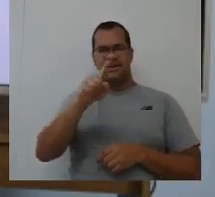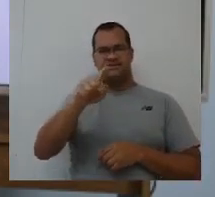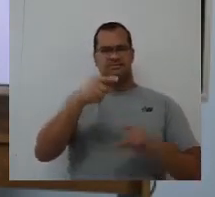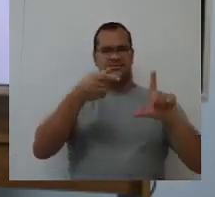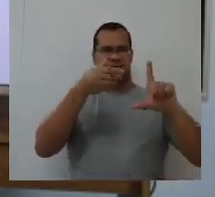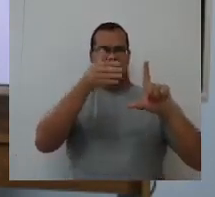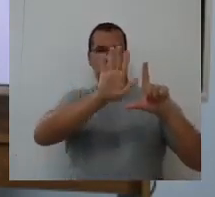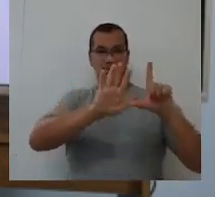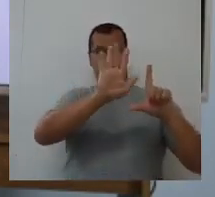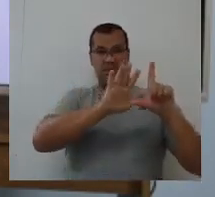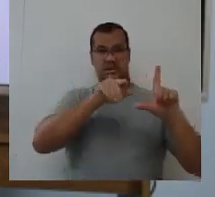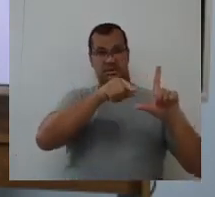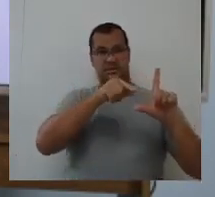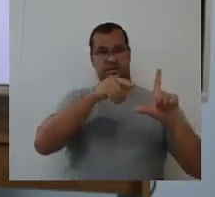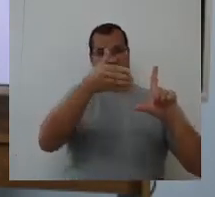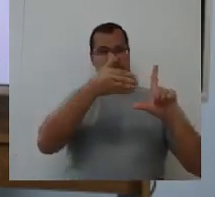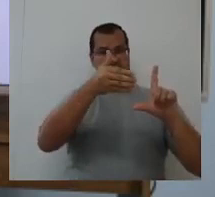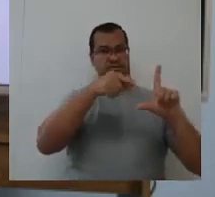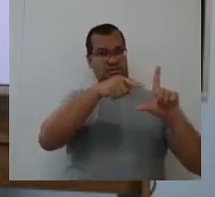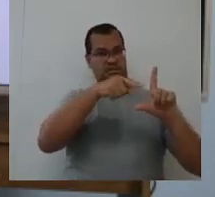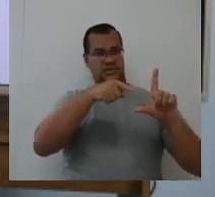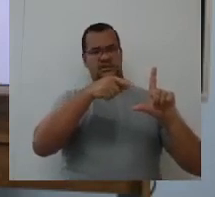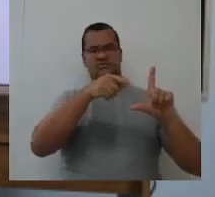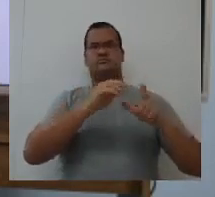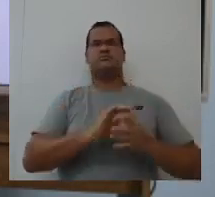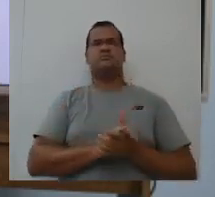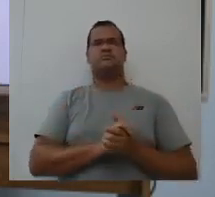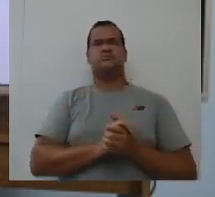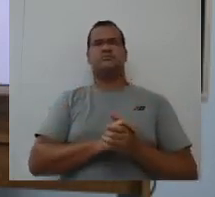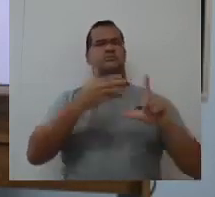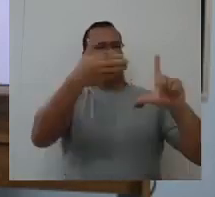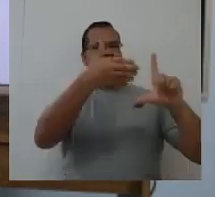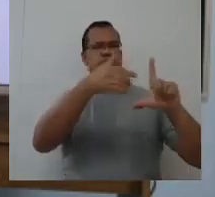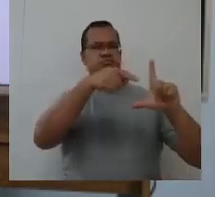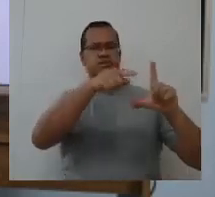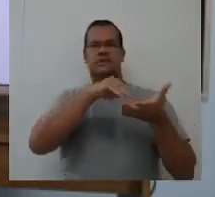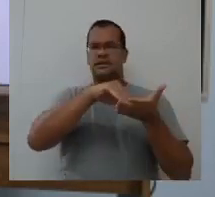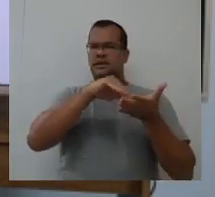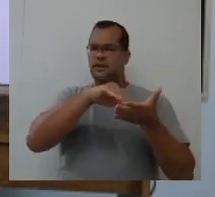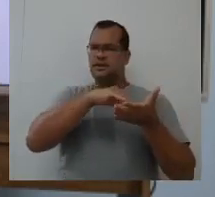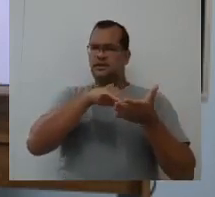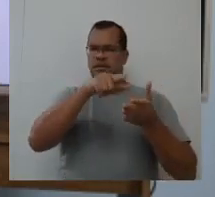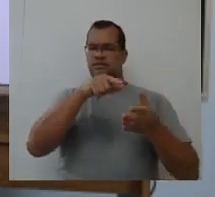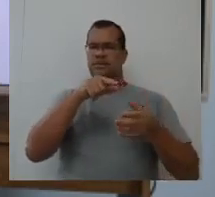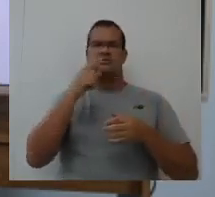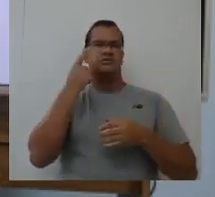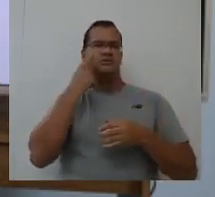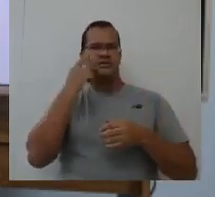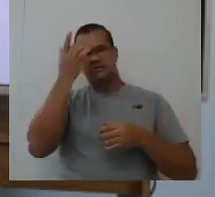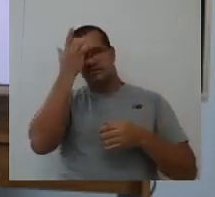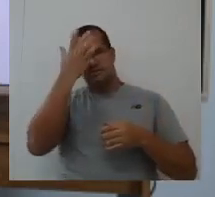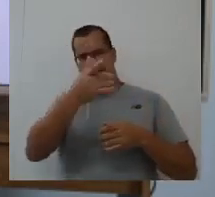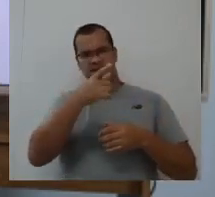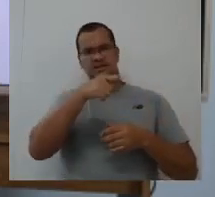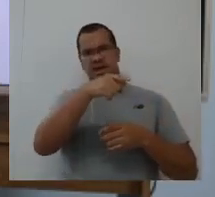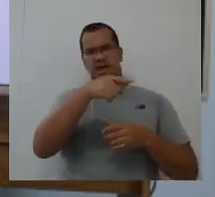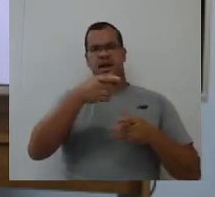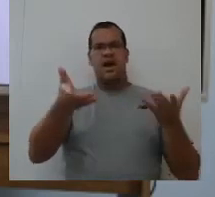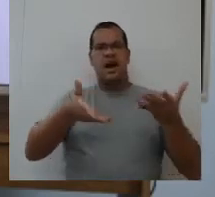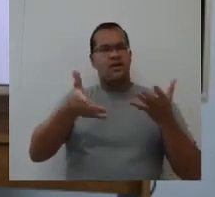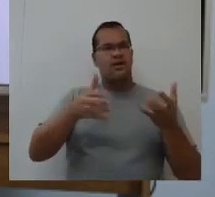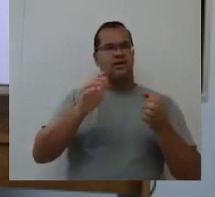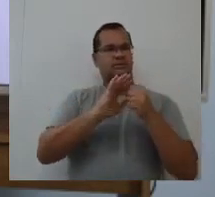no ambiente virtual de aprendizagem que a Secretaria criou para facilitar nesse momento de